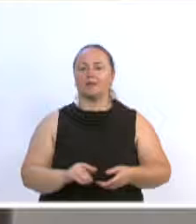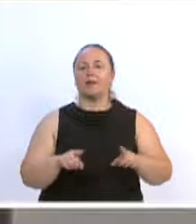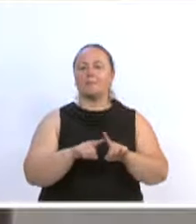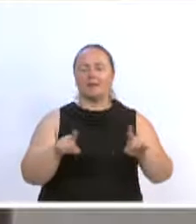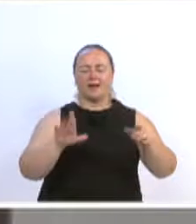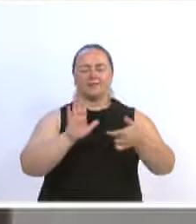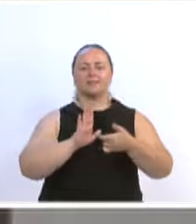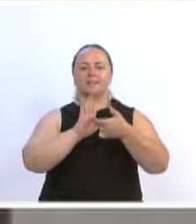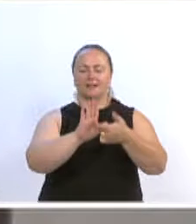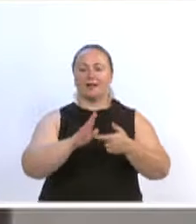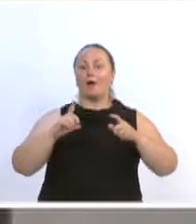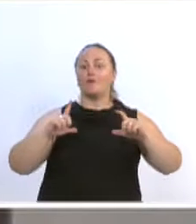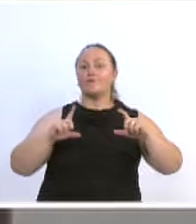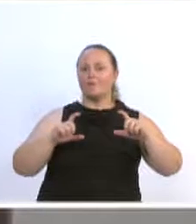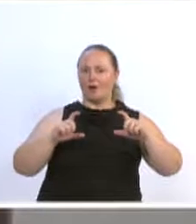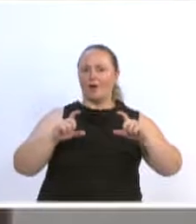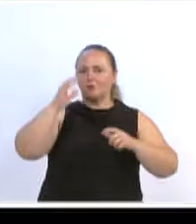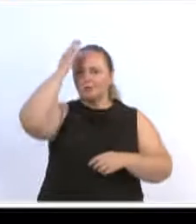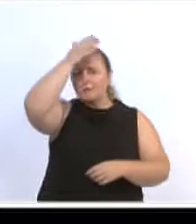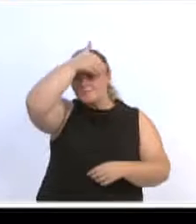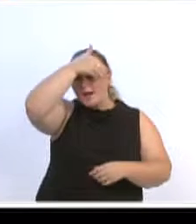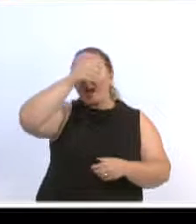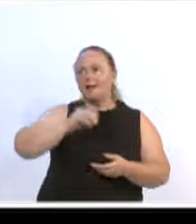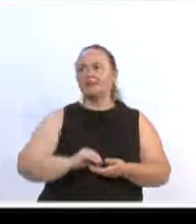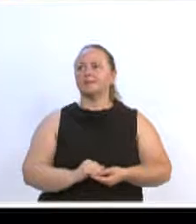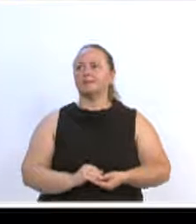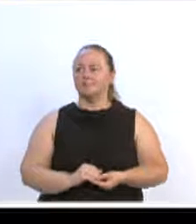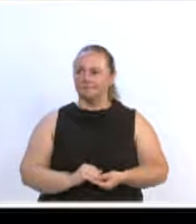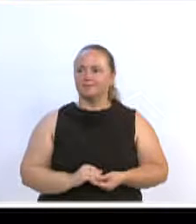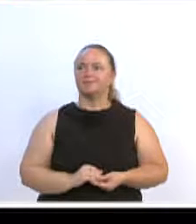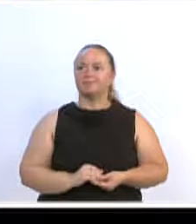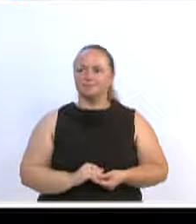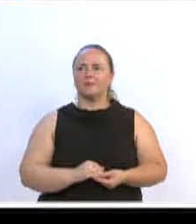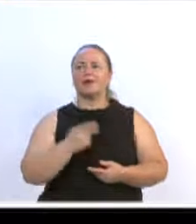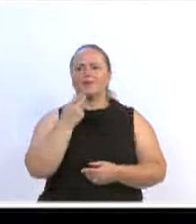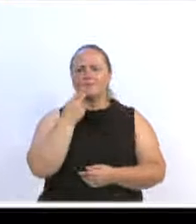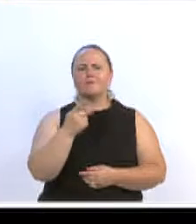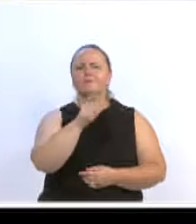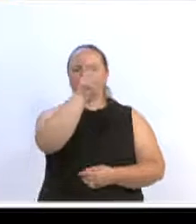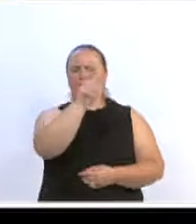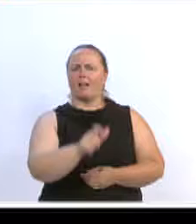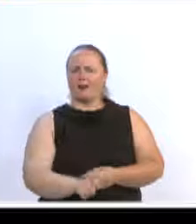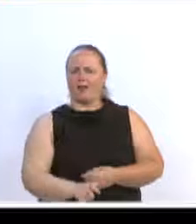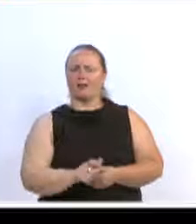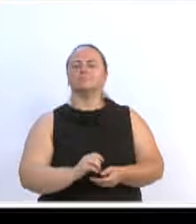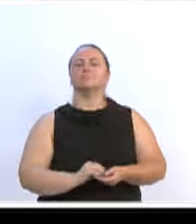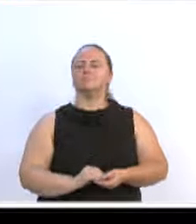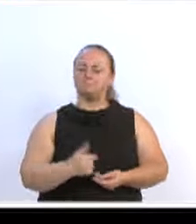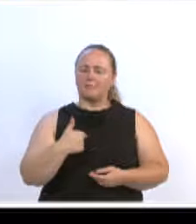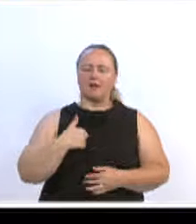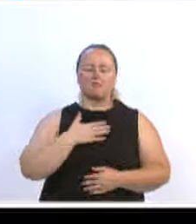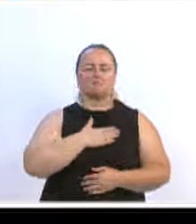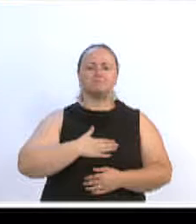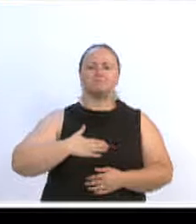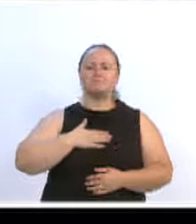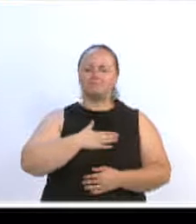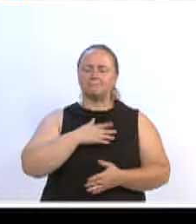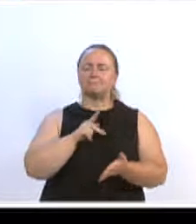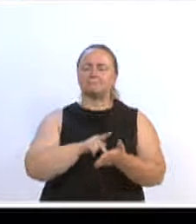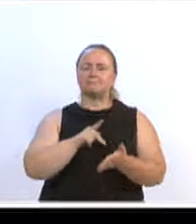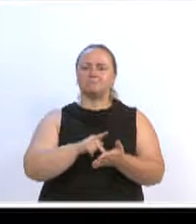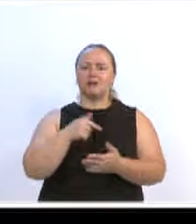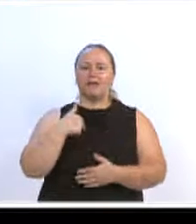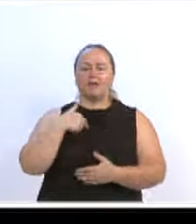foto do meu amigo mário hildebrandt e falar um pouco do mário quer dizer pra vocês que tive o prazer de ser